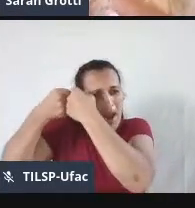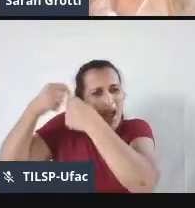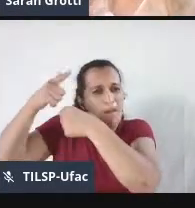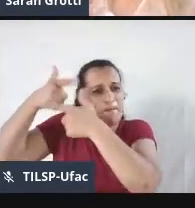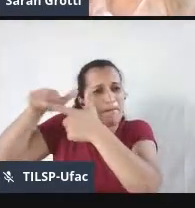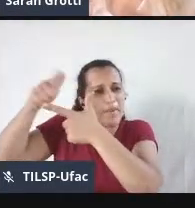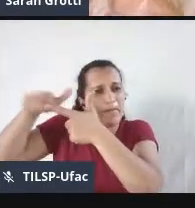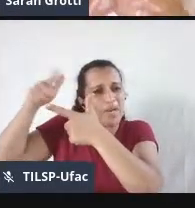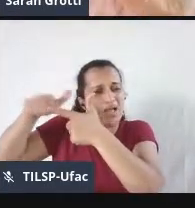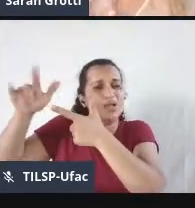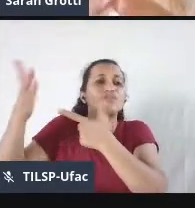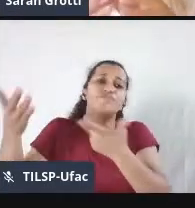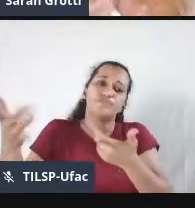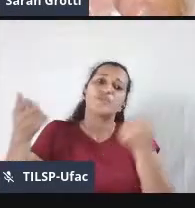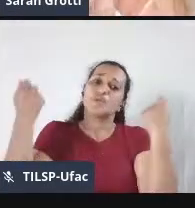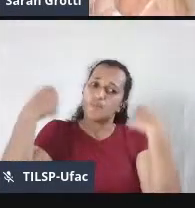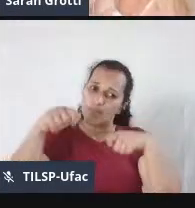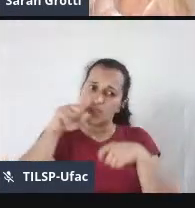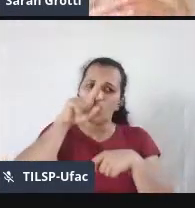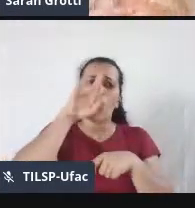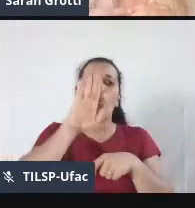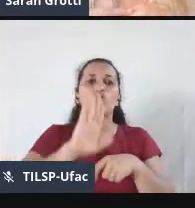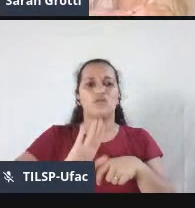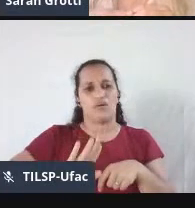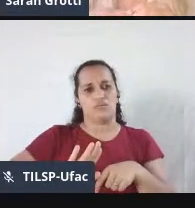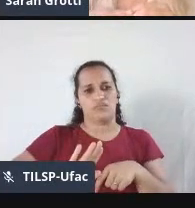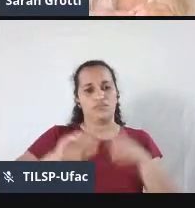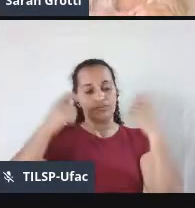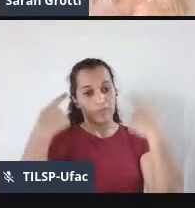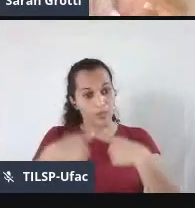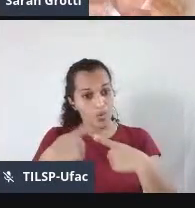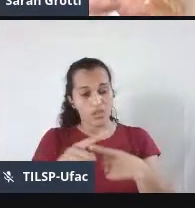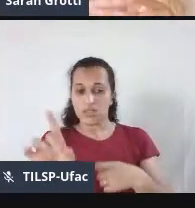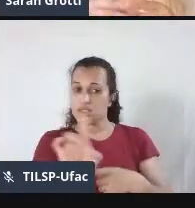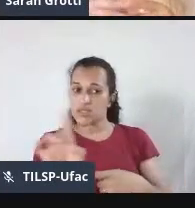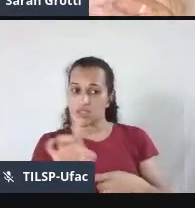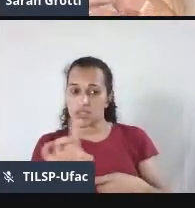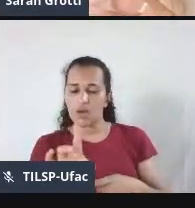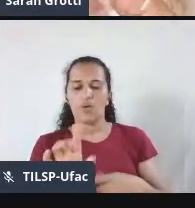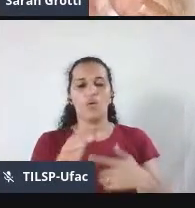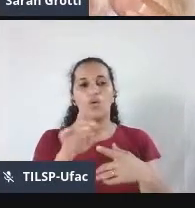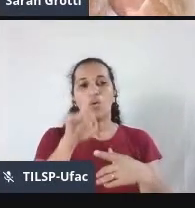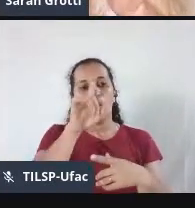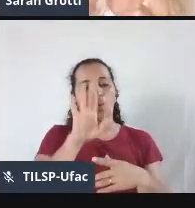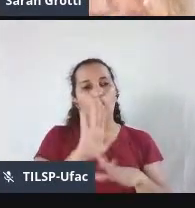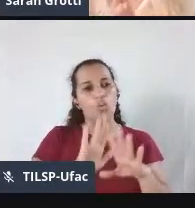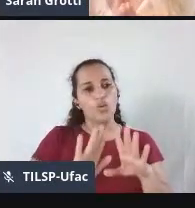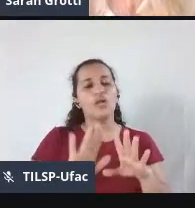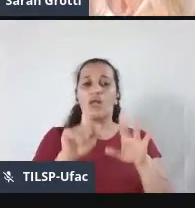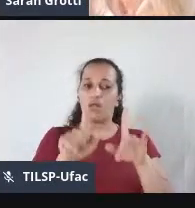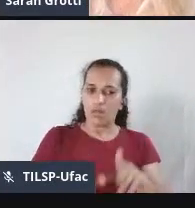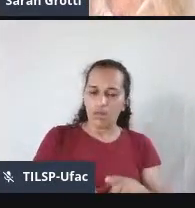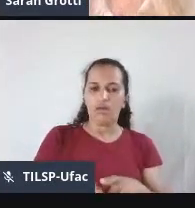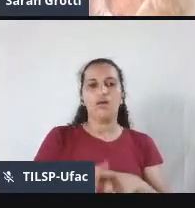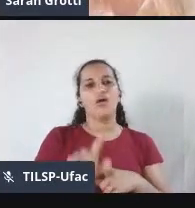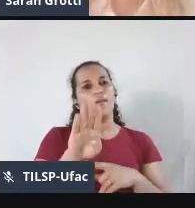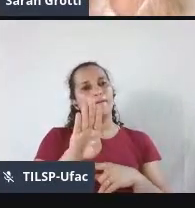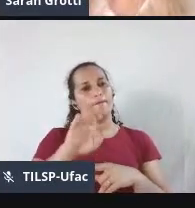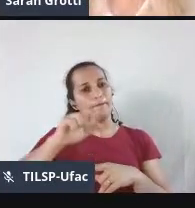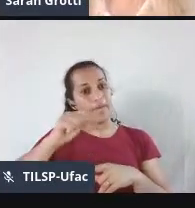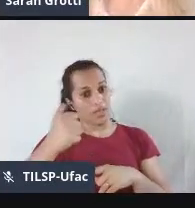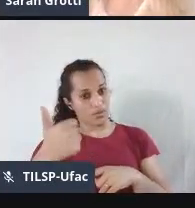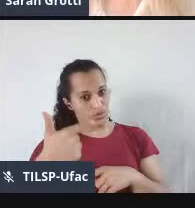não cuidado, estudos já saíram falando que a deficiência grave de B12 pode